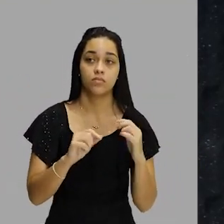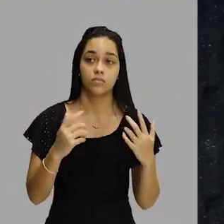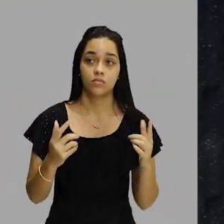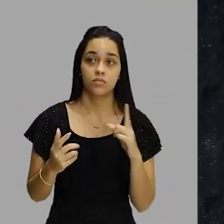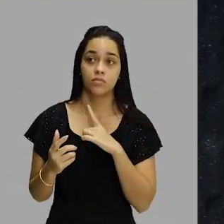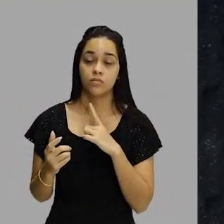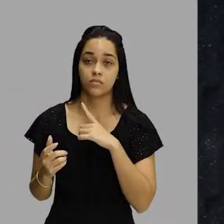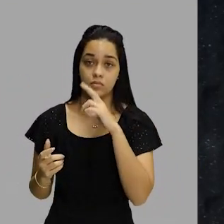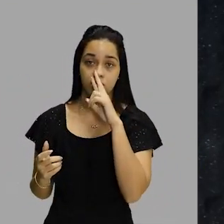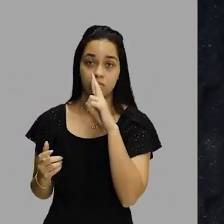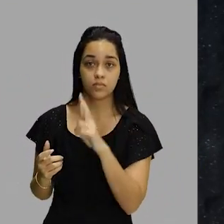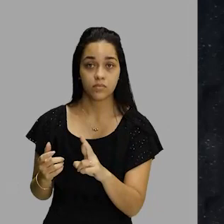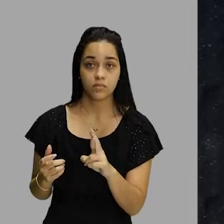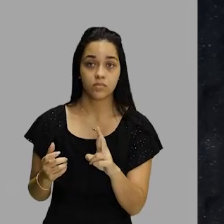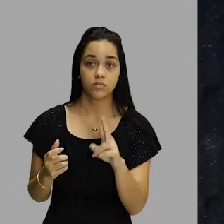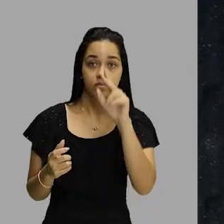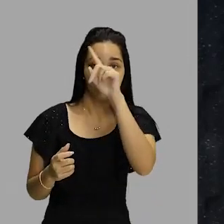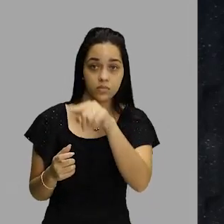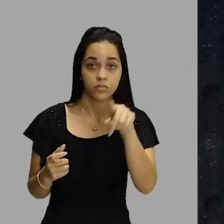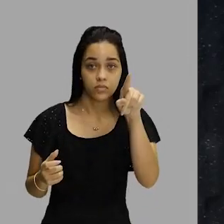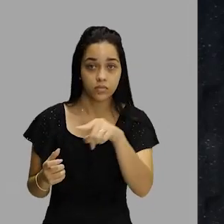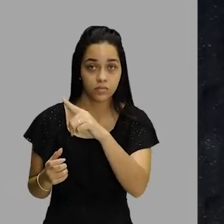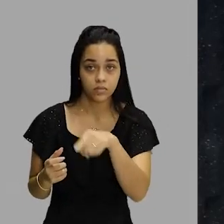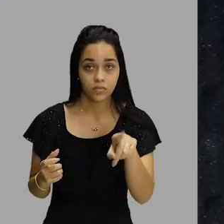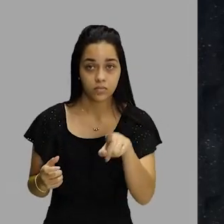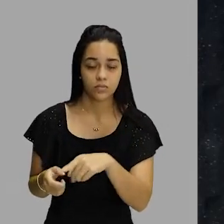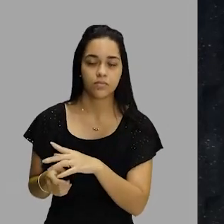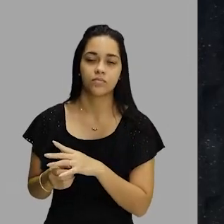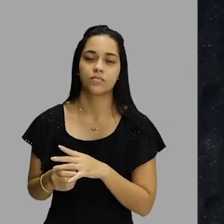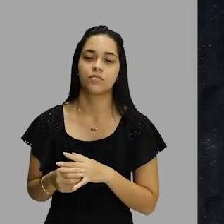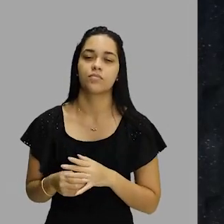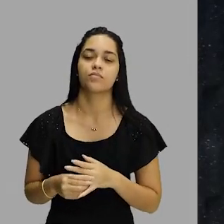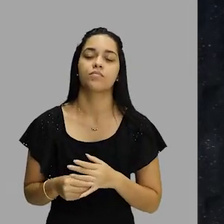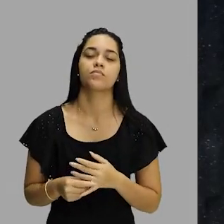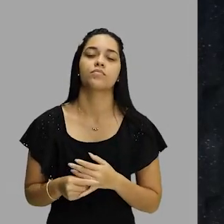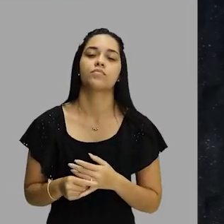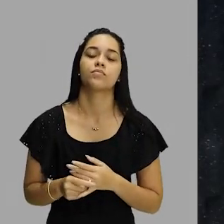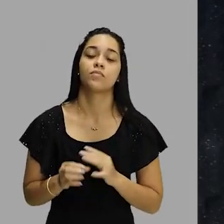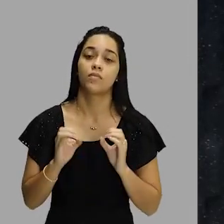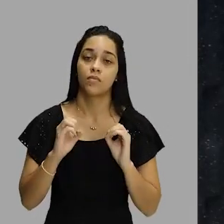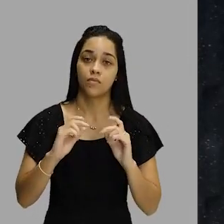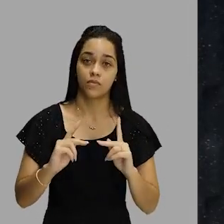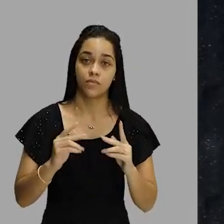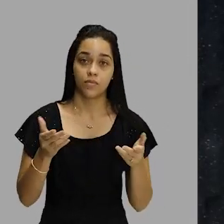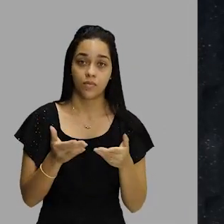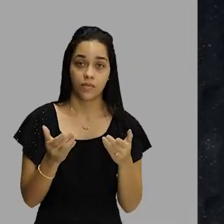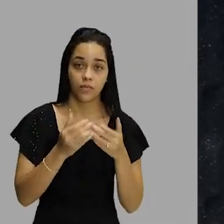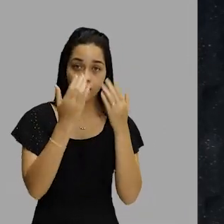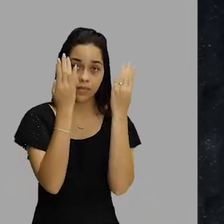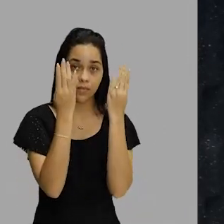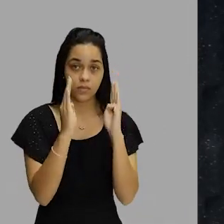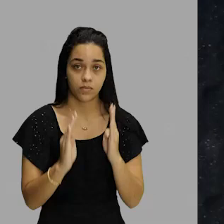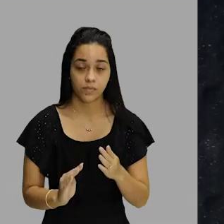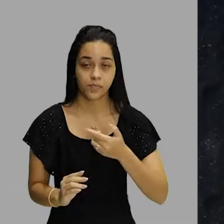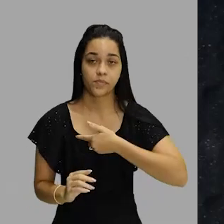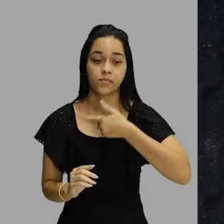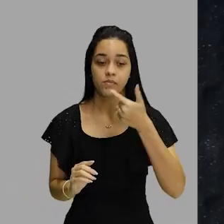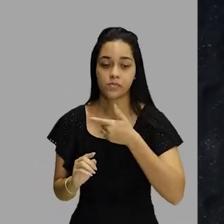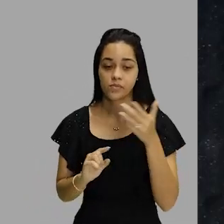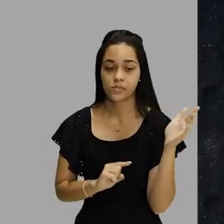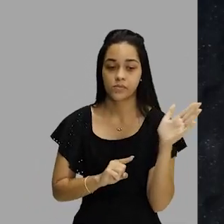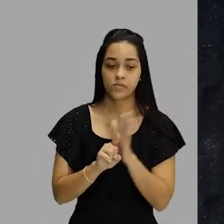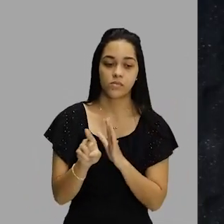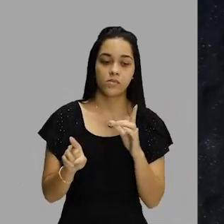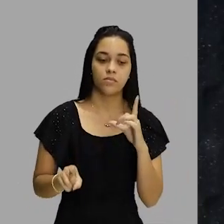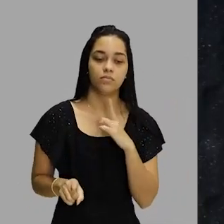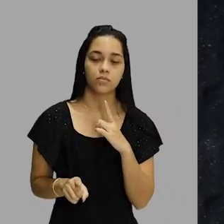de resolução por eliminação, certo? Então, beleza, vamos agora analisar a segunda afirmativa que